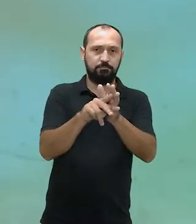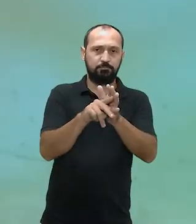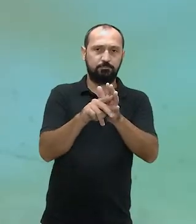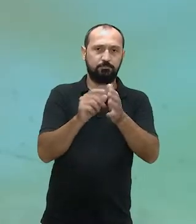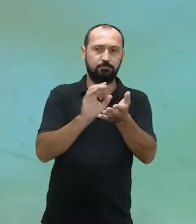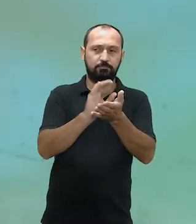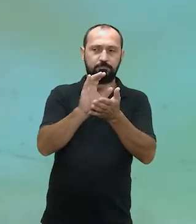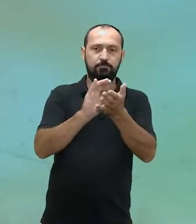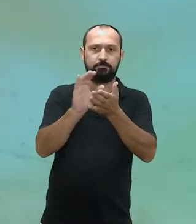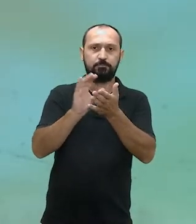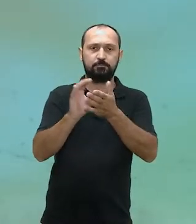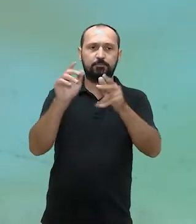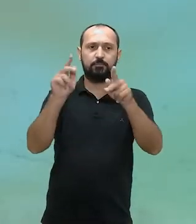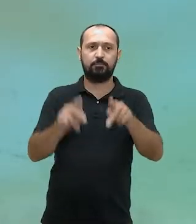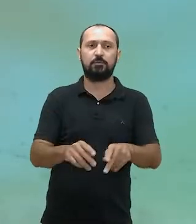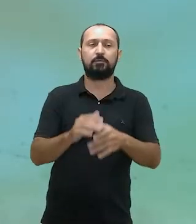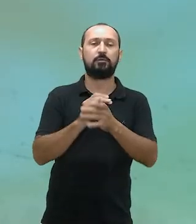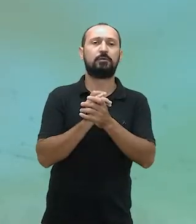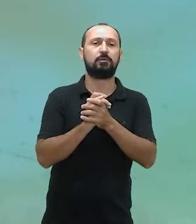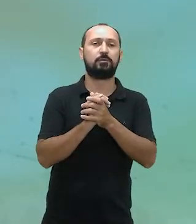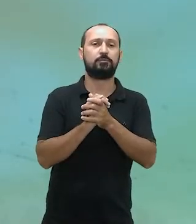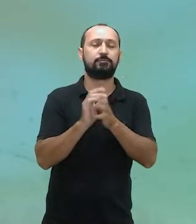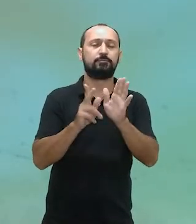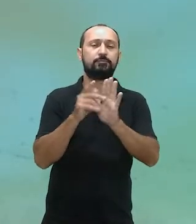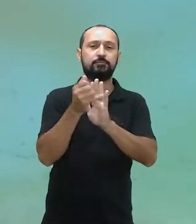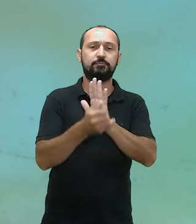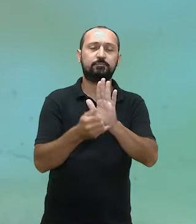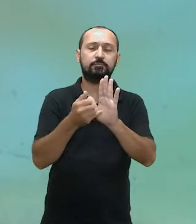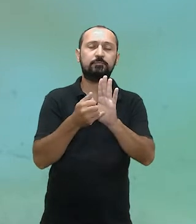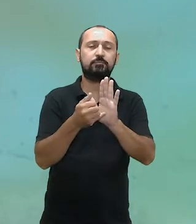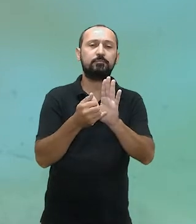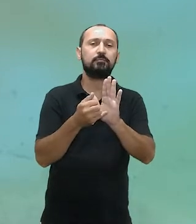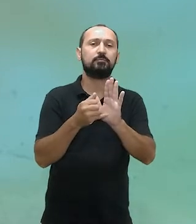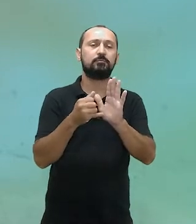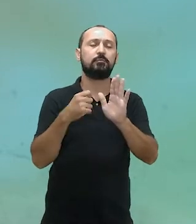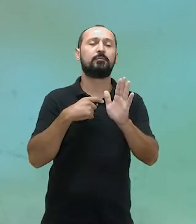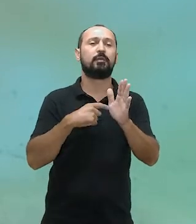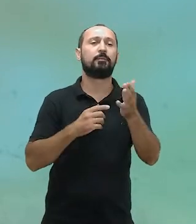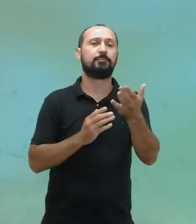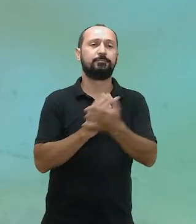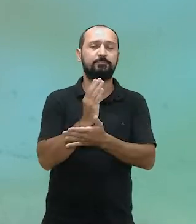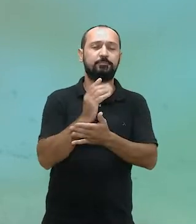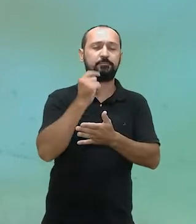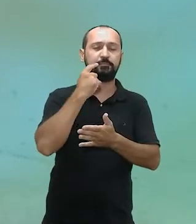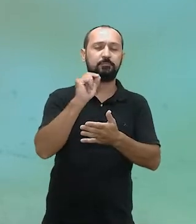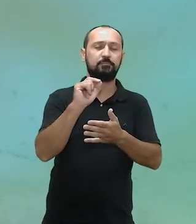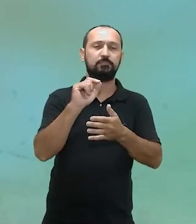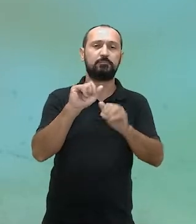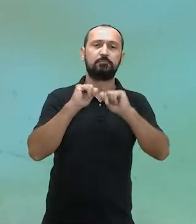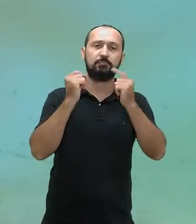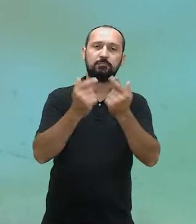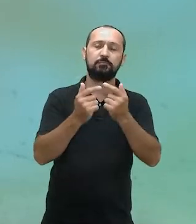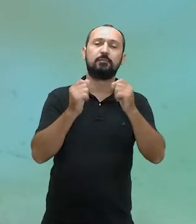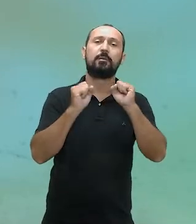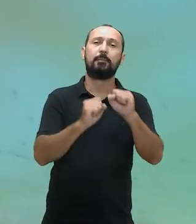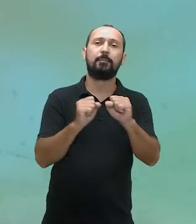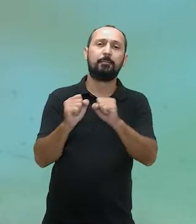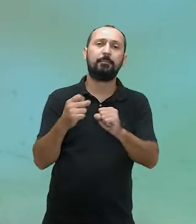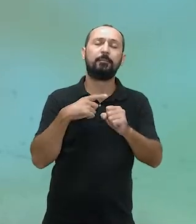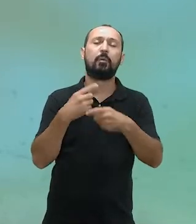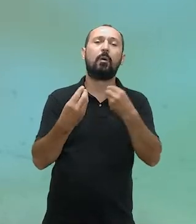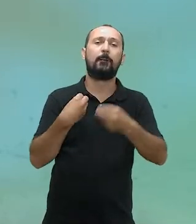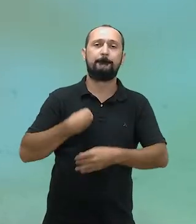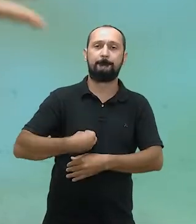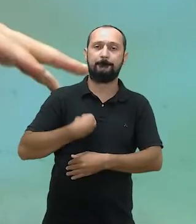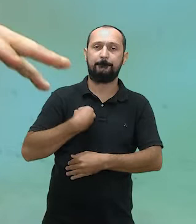mencionou o andamento desses projetos até a sua aprovação pela Assembleia, e a gente pode também falar sobre qual é